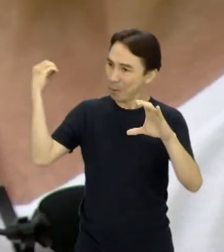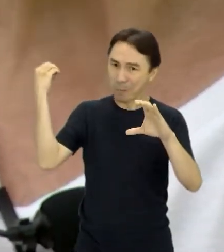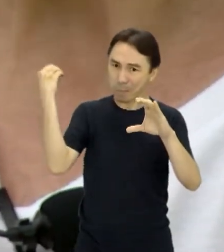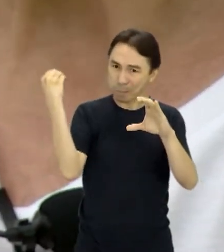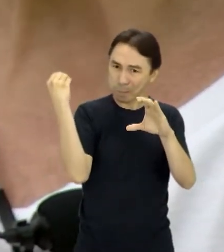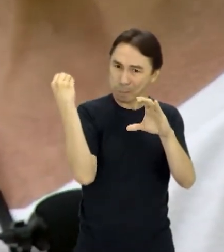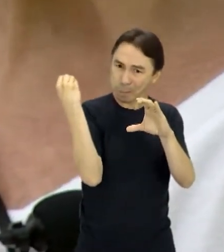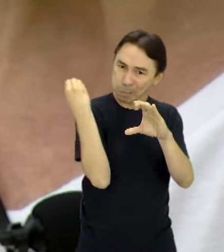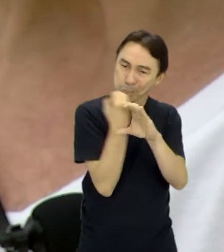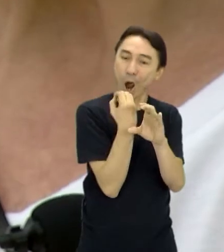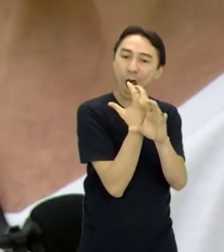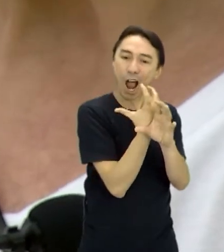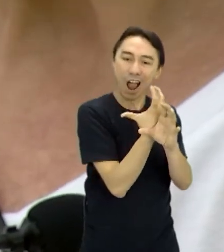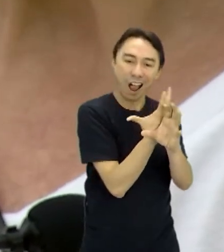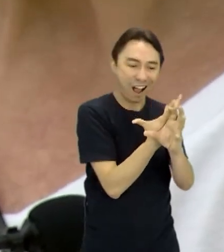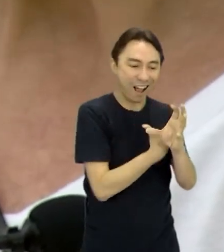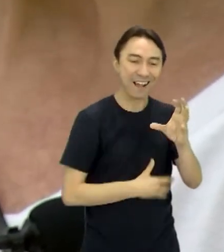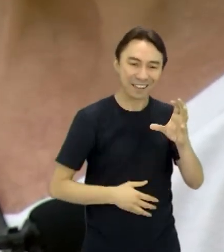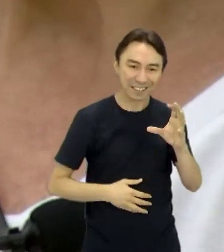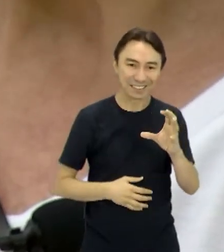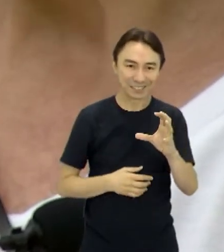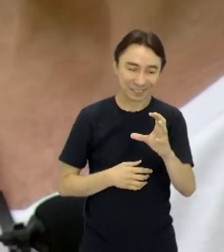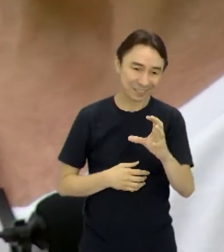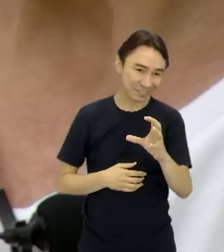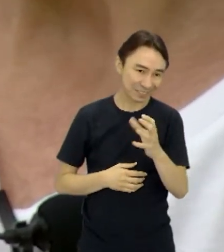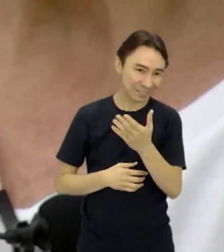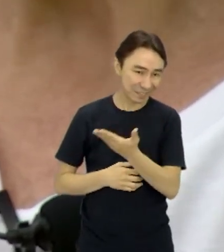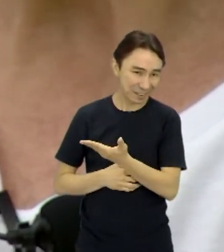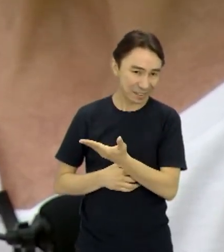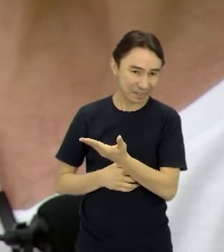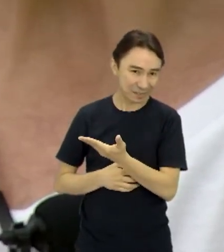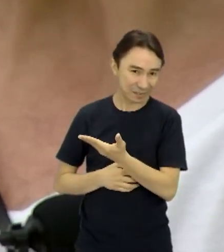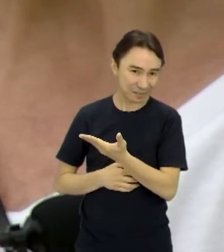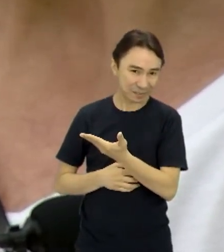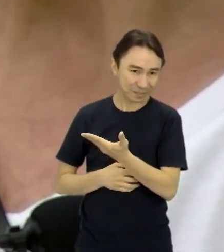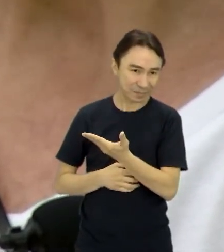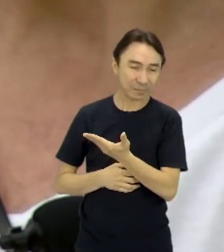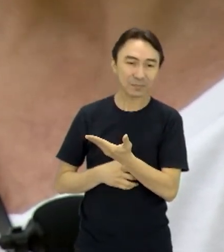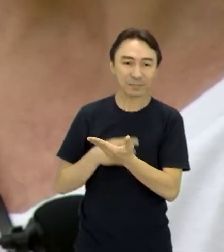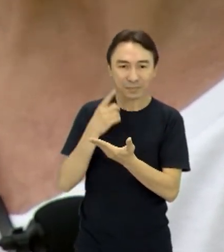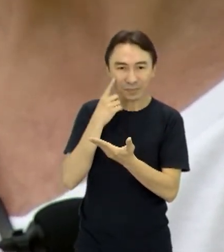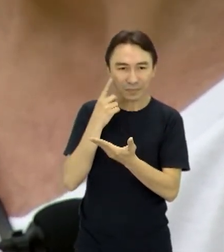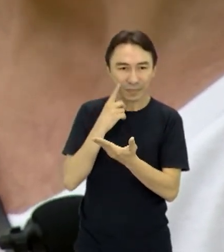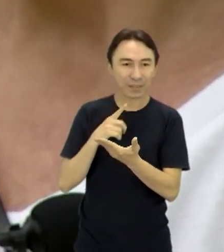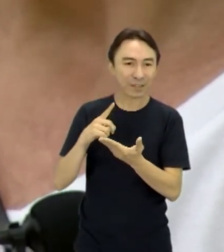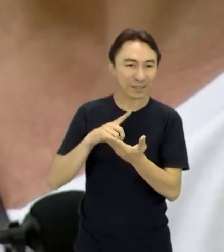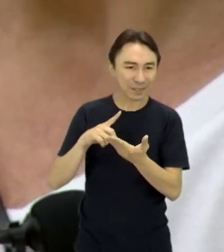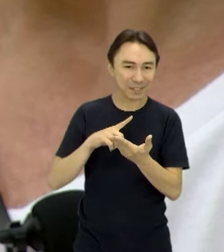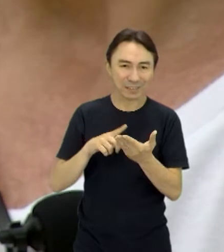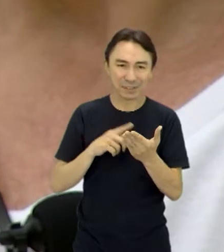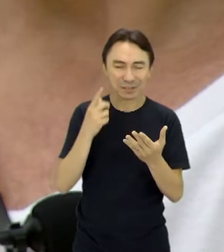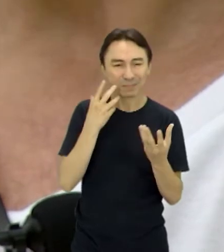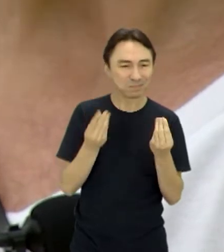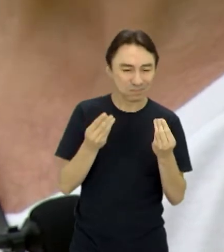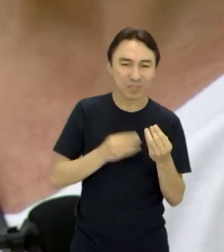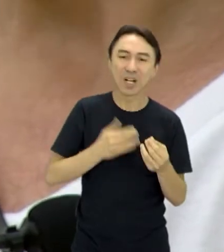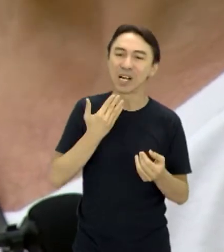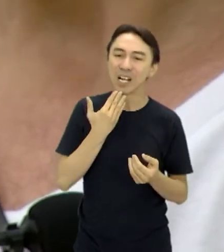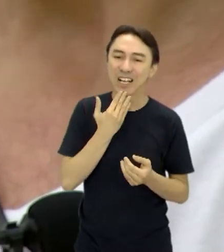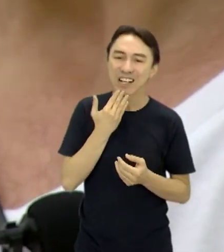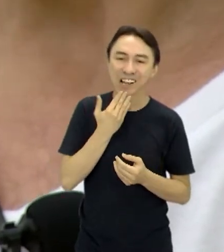com um asteroide gigantesco. Depois se transformou num meteoro e ele foi dando cacetada aí na... olha só, olha